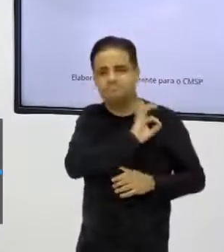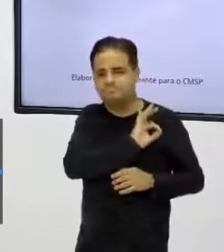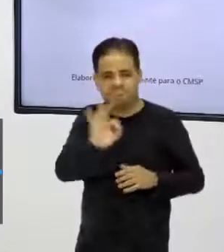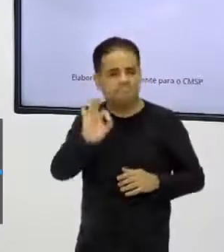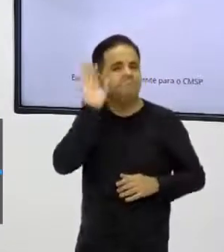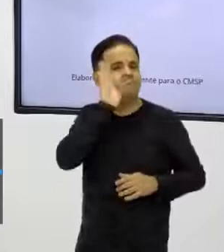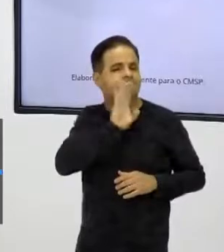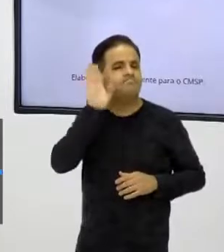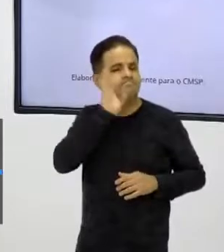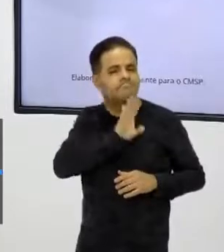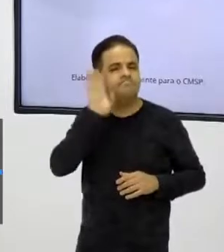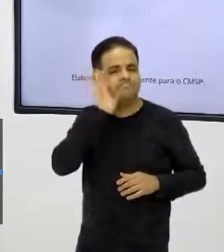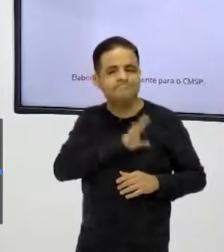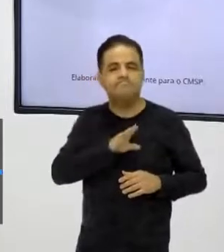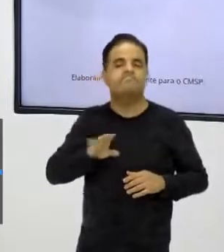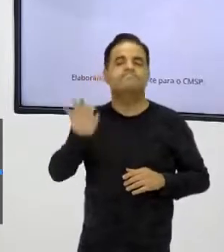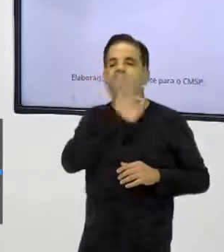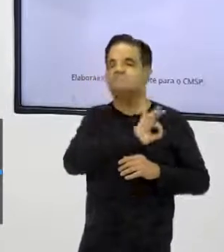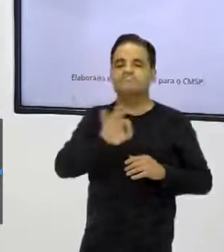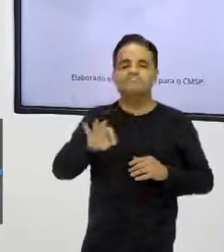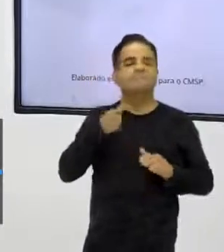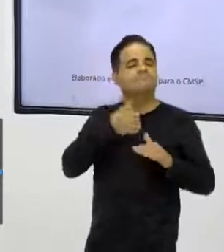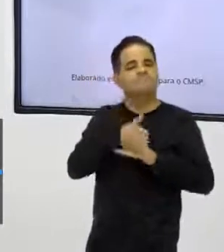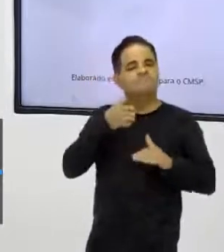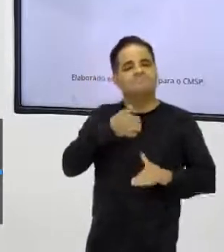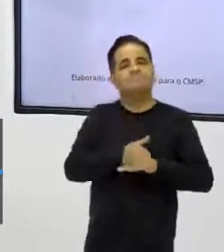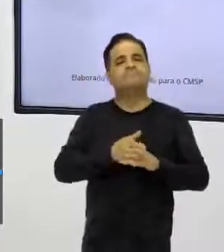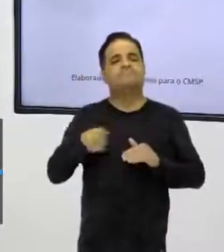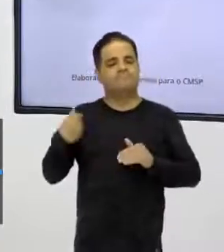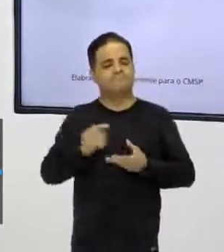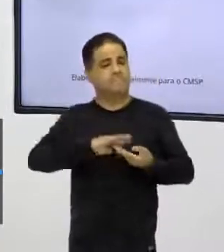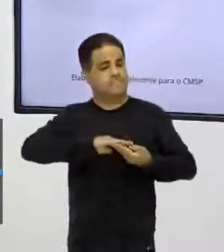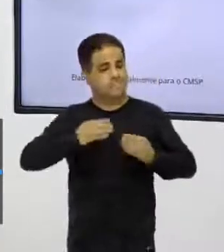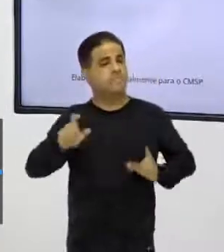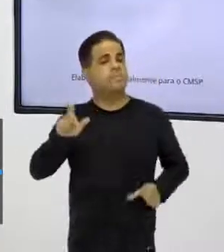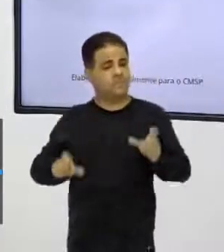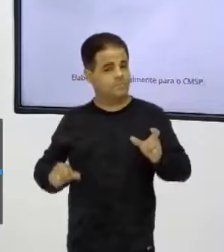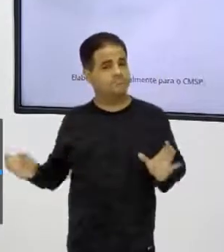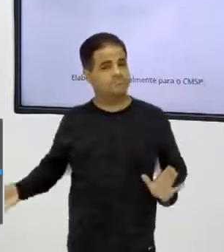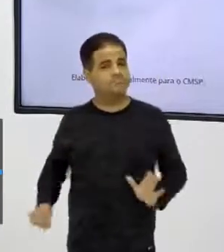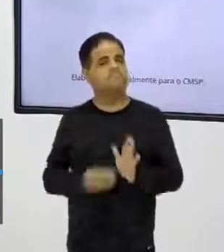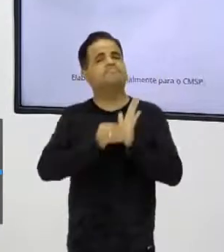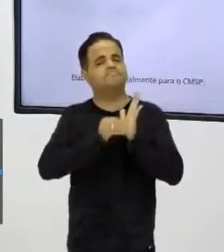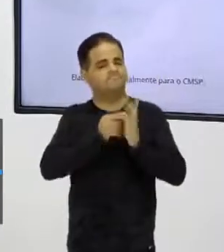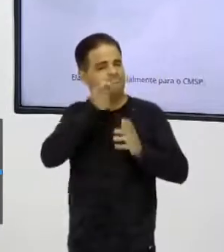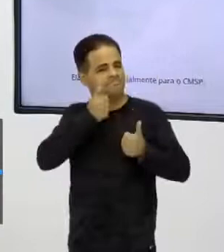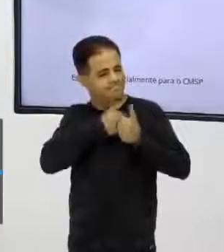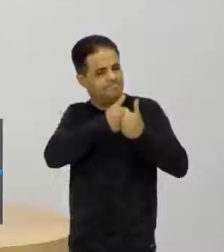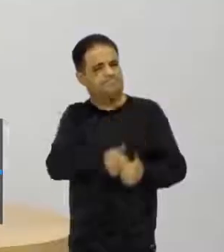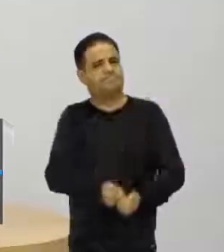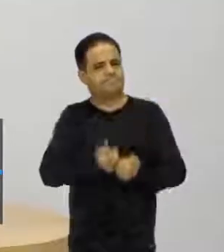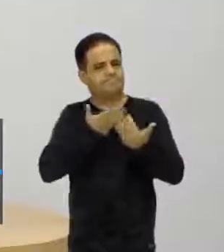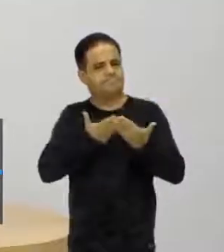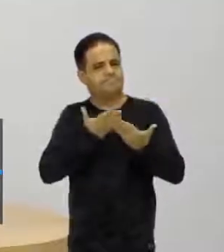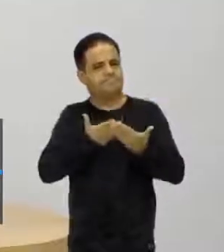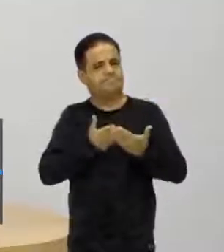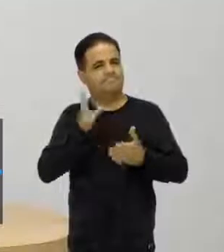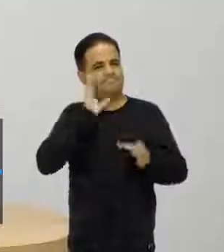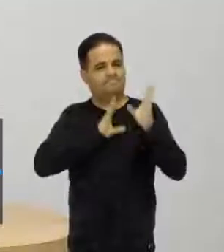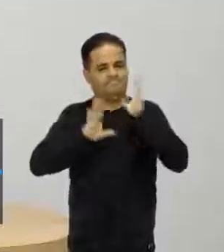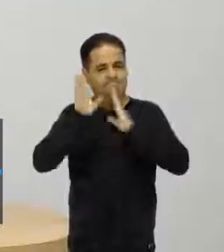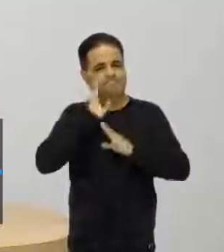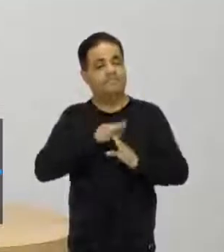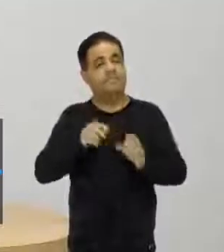Muito bacana, muito legal. Participação dos nossos biólogos e biólogas em plantão. Muito legal, gente. Fechamos